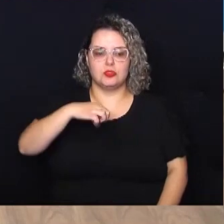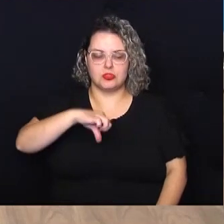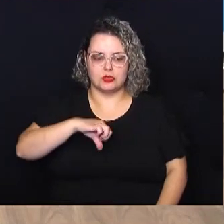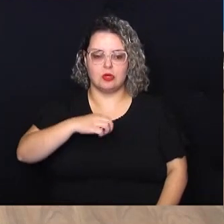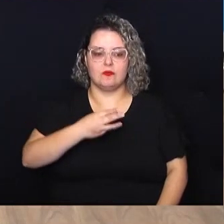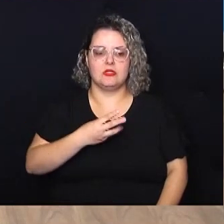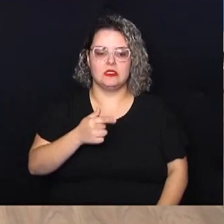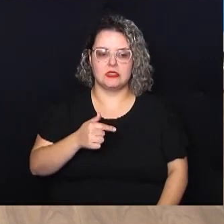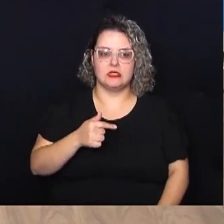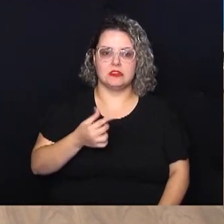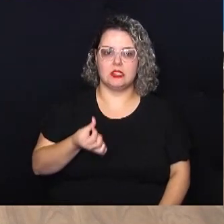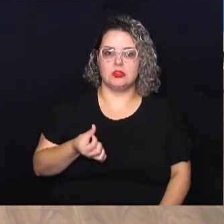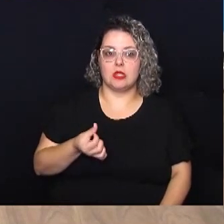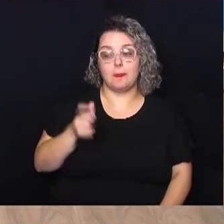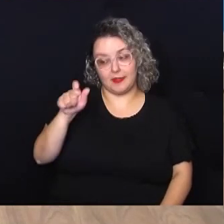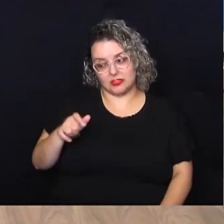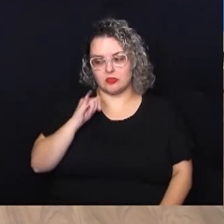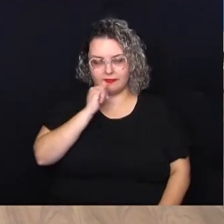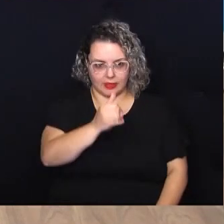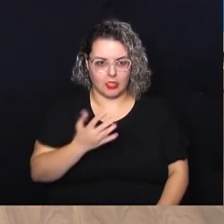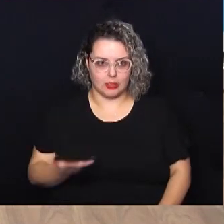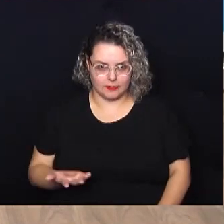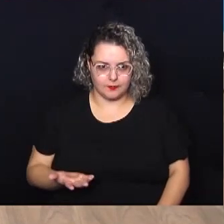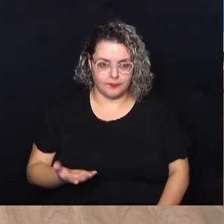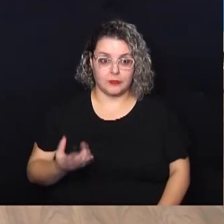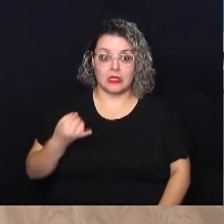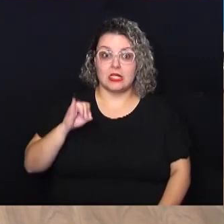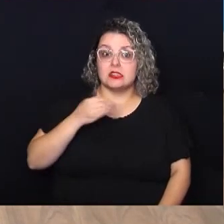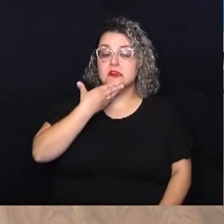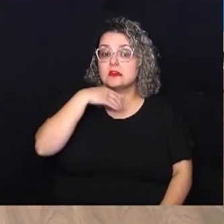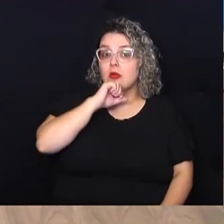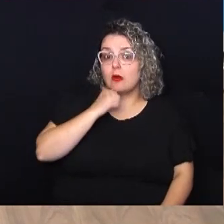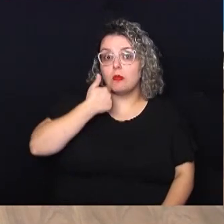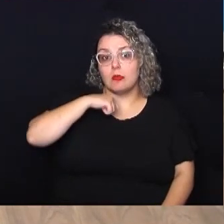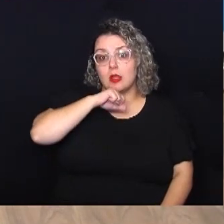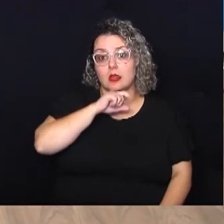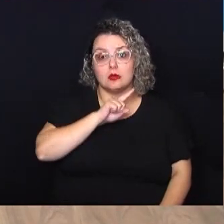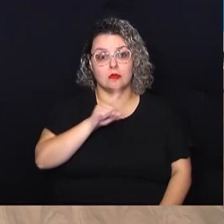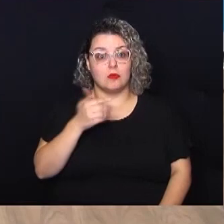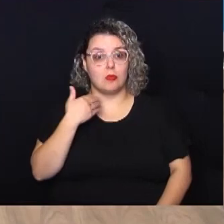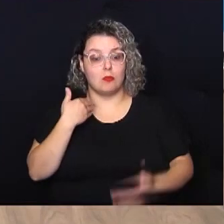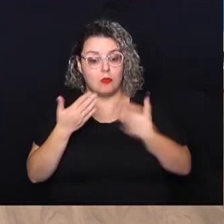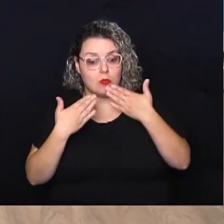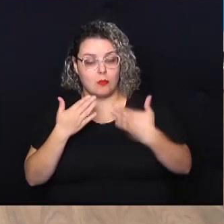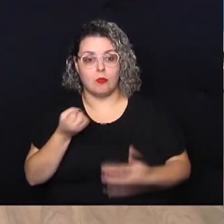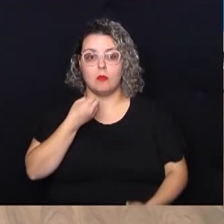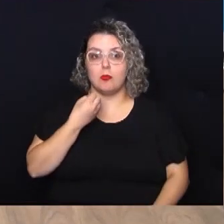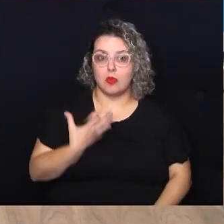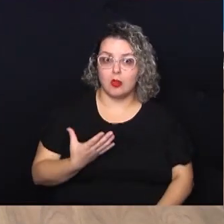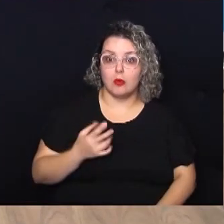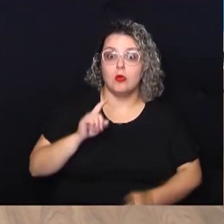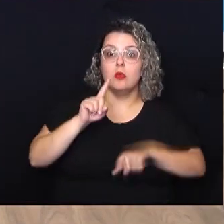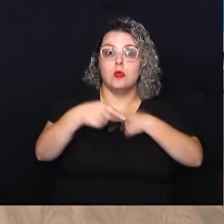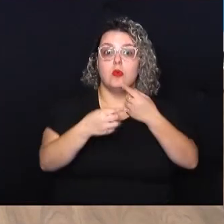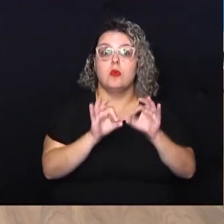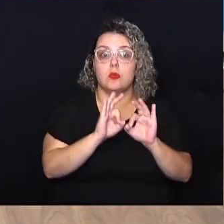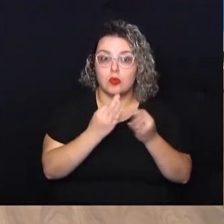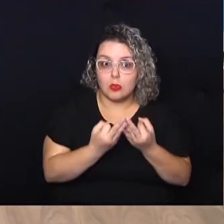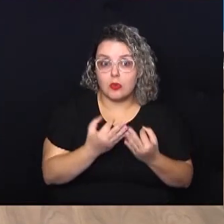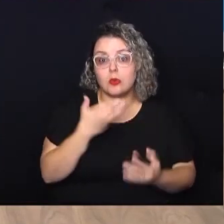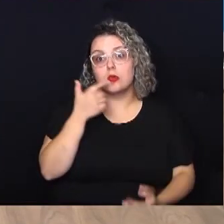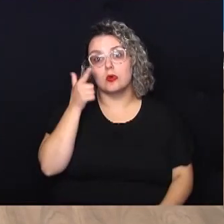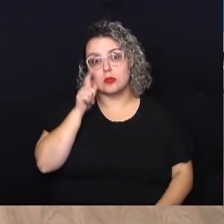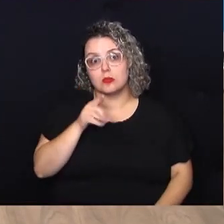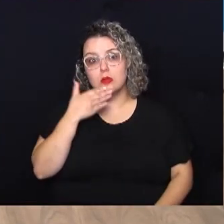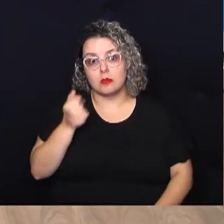978293776. Ela fala assim: se os pais não forem bom de conversa, mas outro familiar consegue melhor,